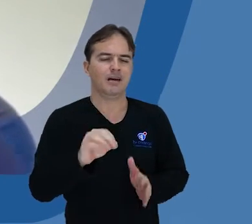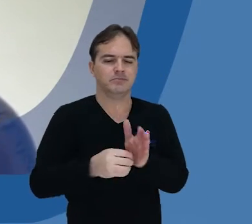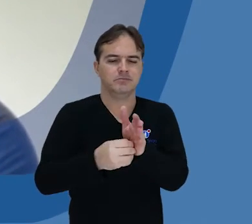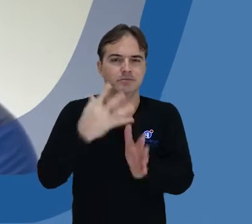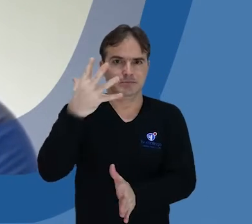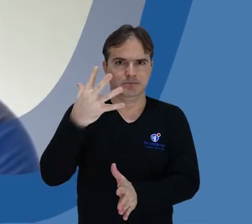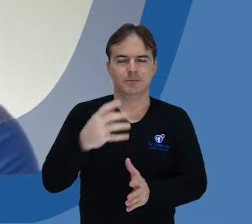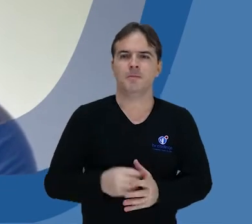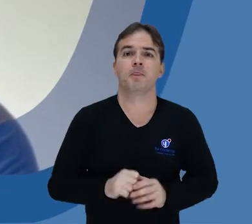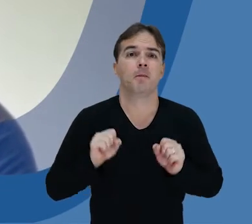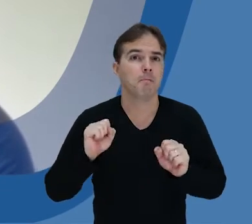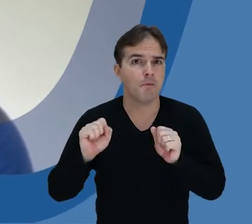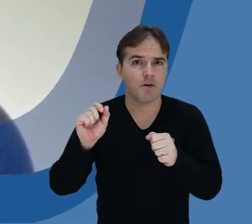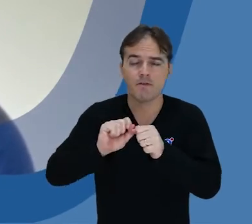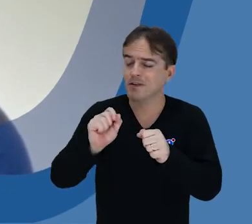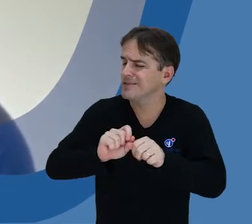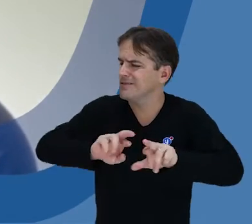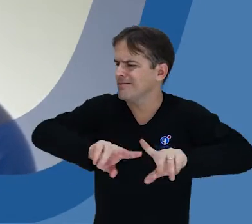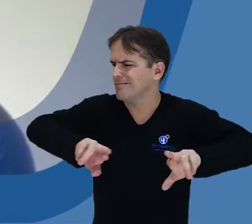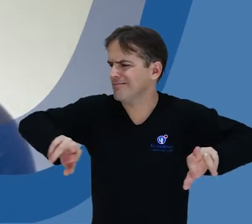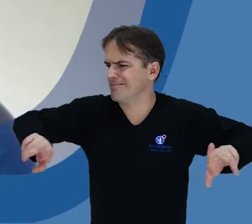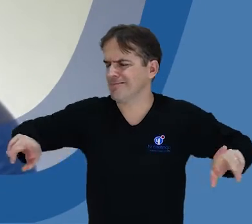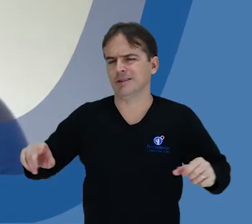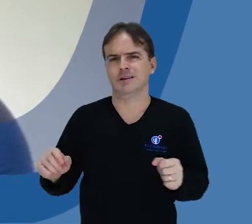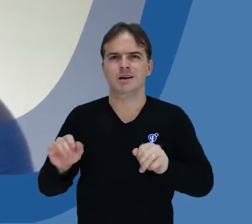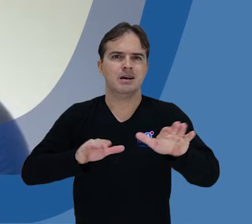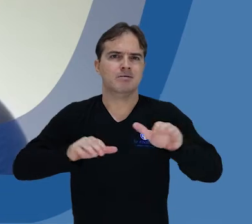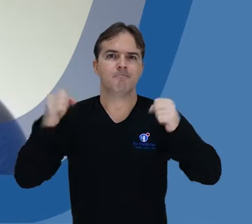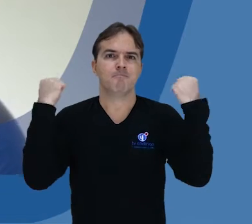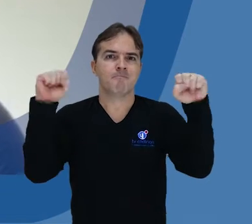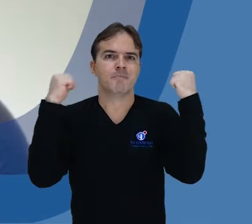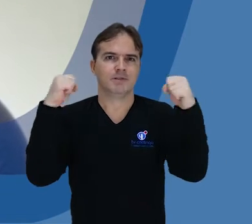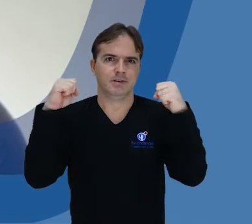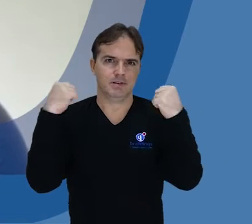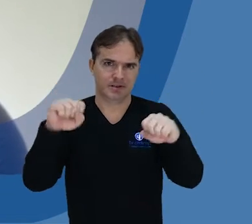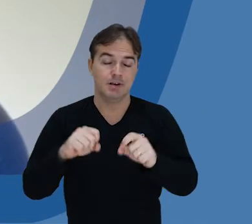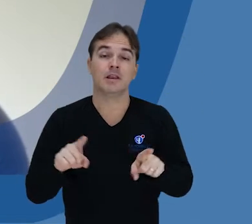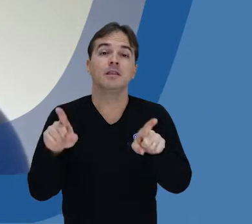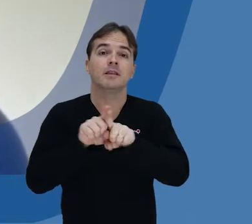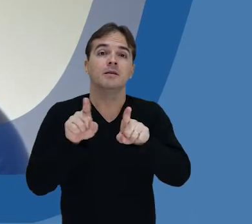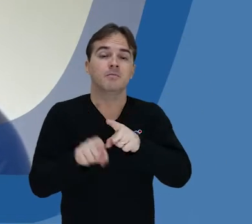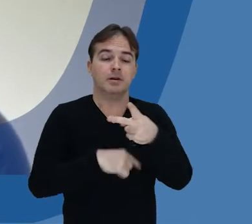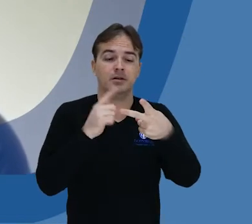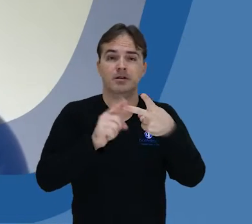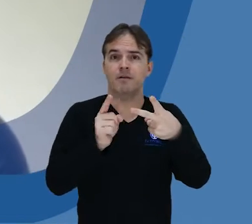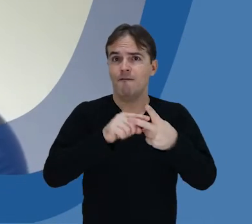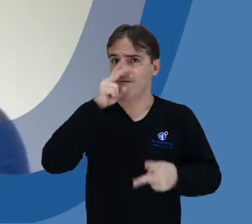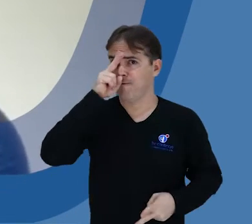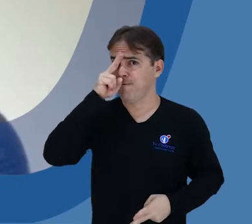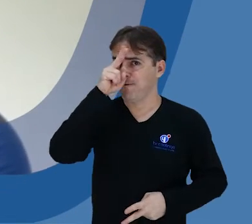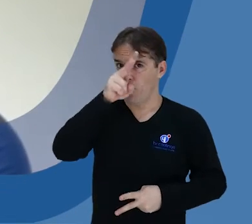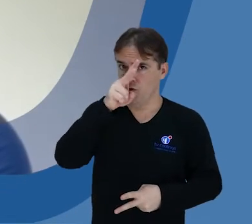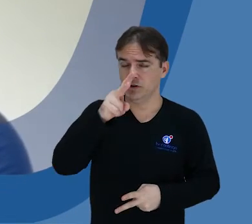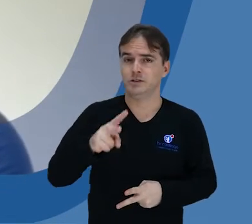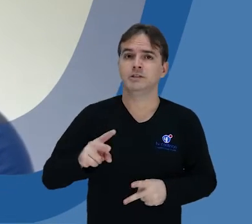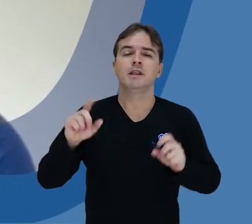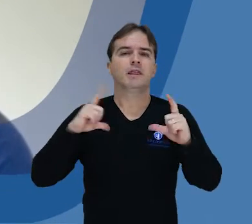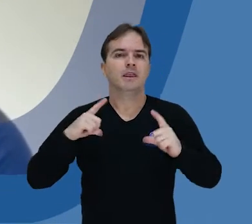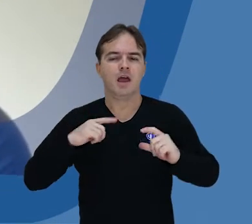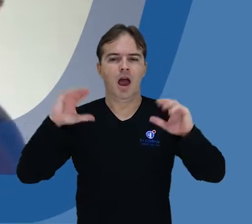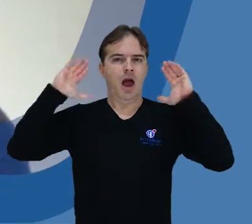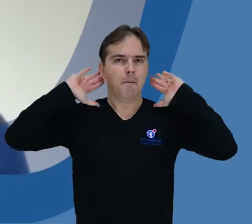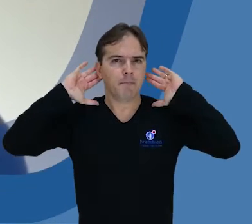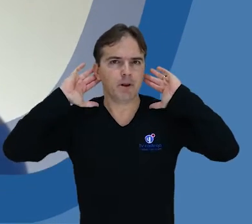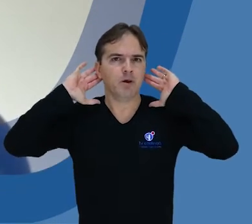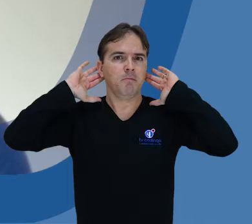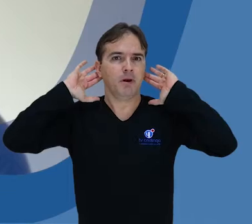imagine isso para vários exercícios. Nós podemos fazer os exercícios relacionados à força, e aí nós temos os abdominais,